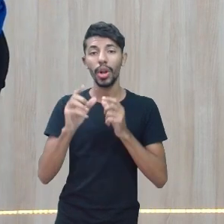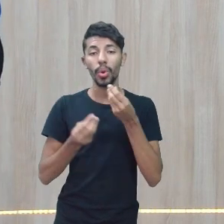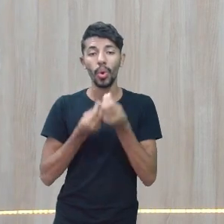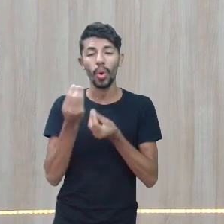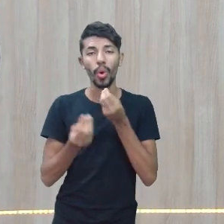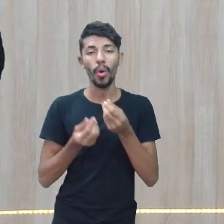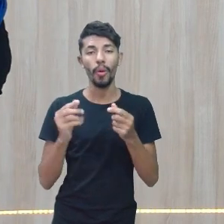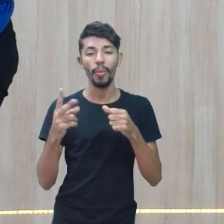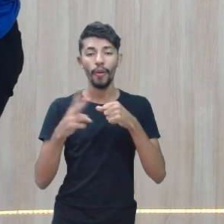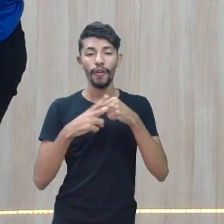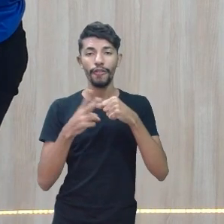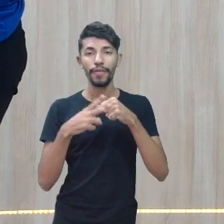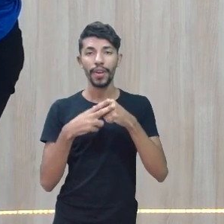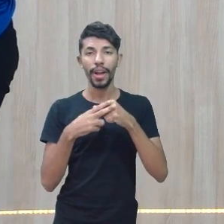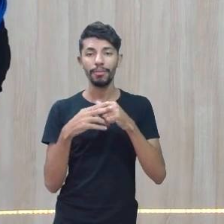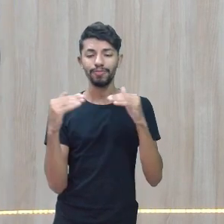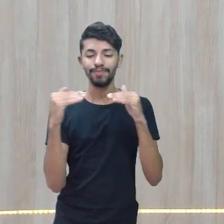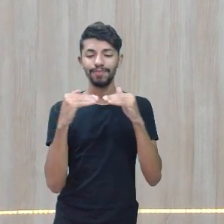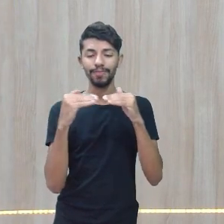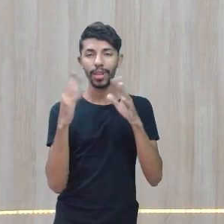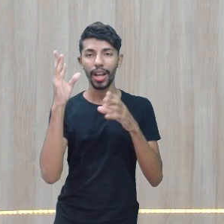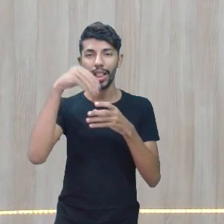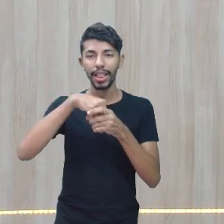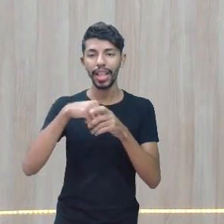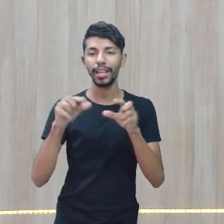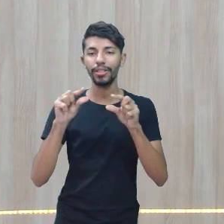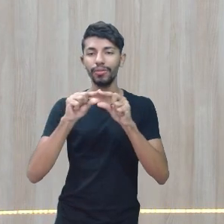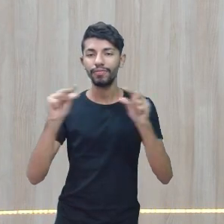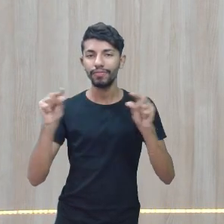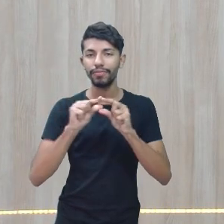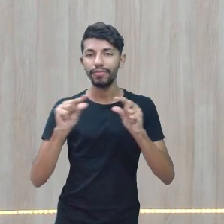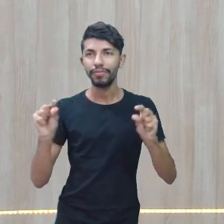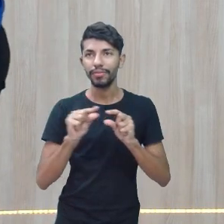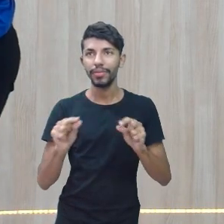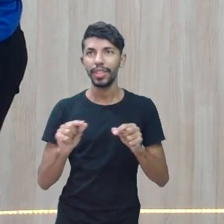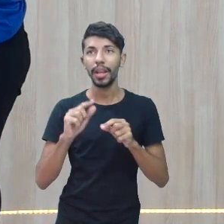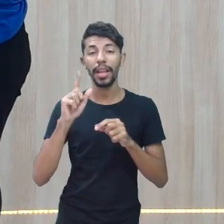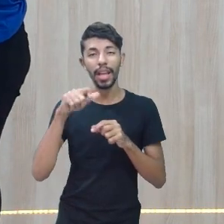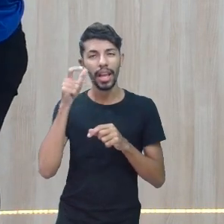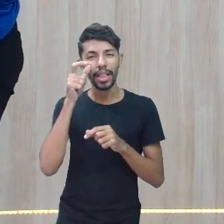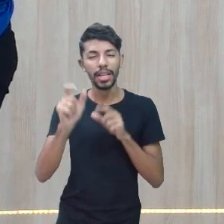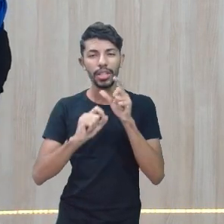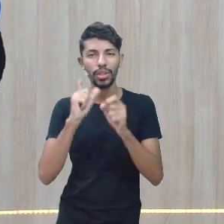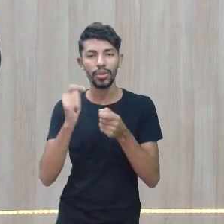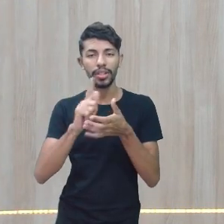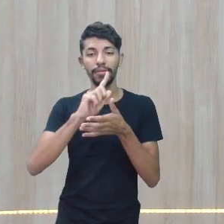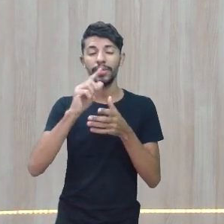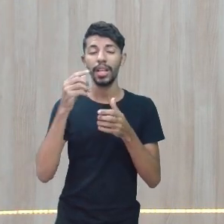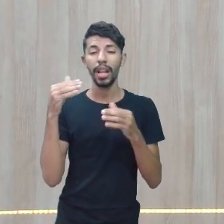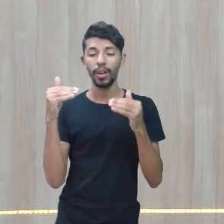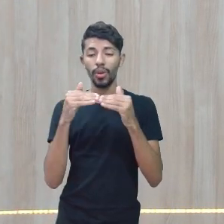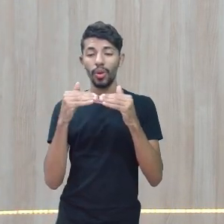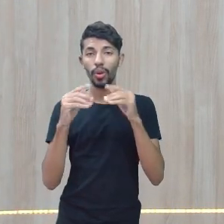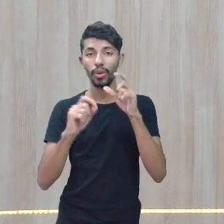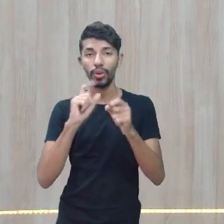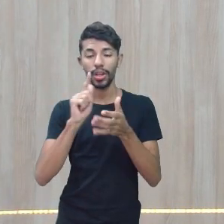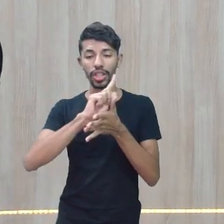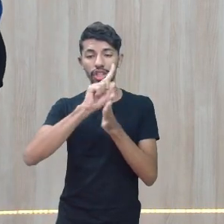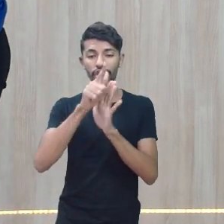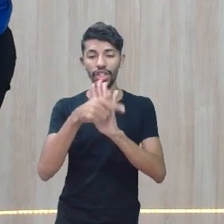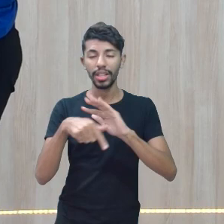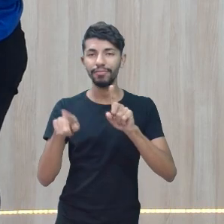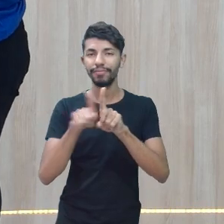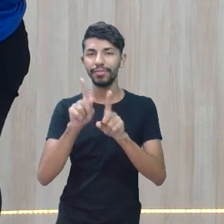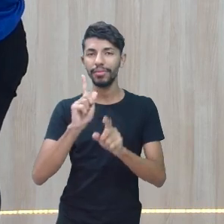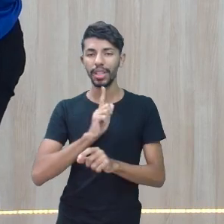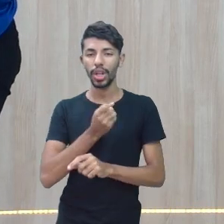dos períodos. E é interessante porque ele concorda em gênero e número, não é? Com quem? Com o